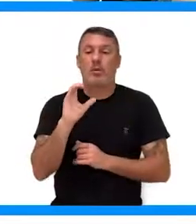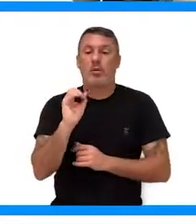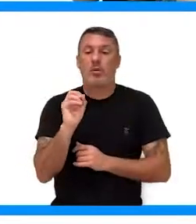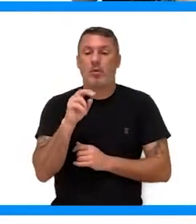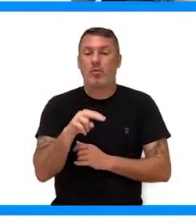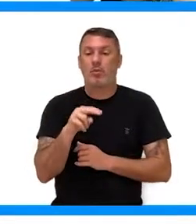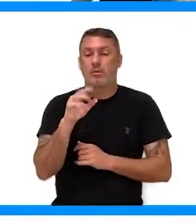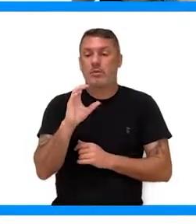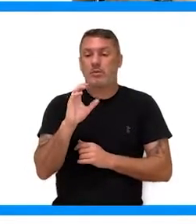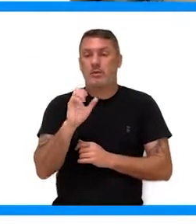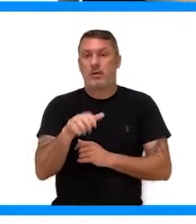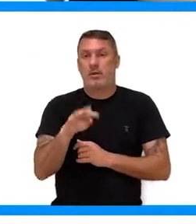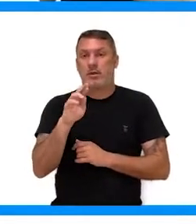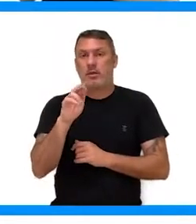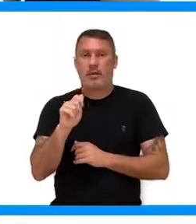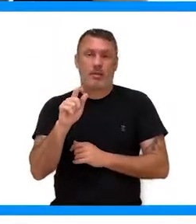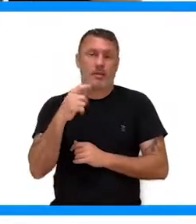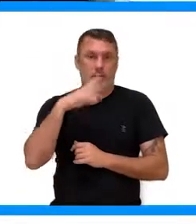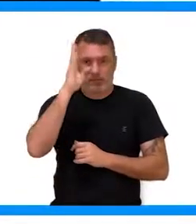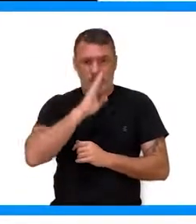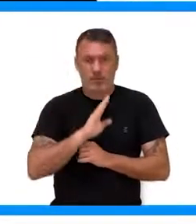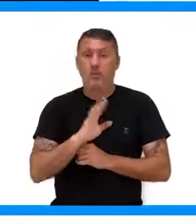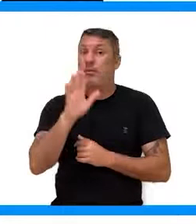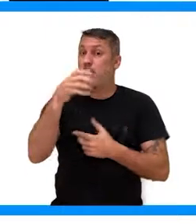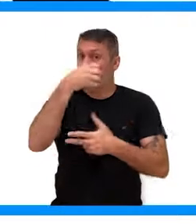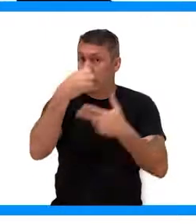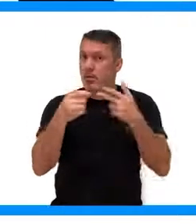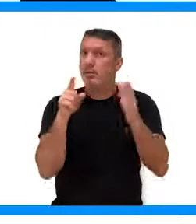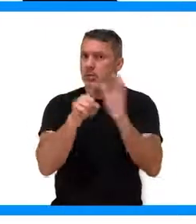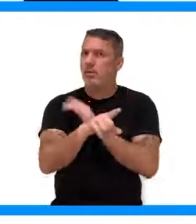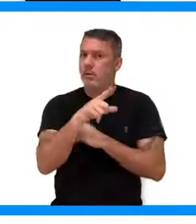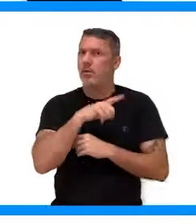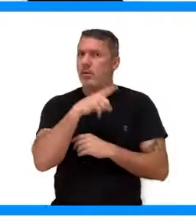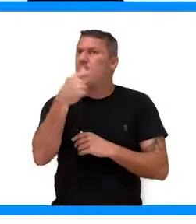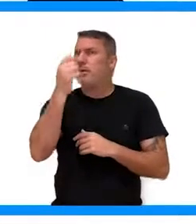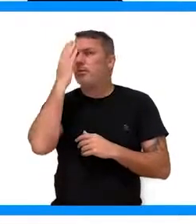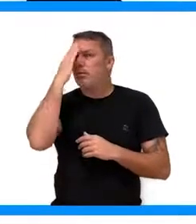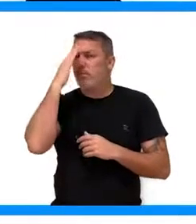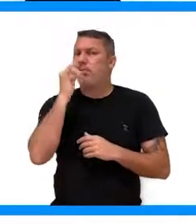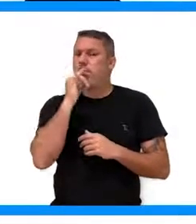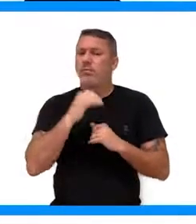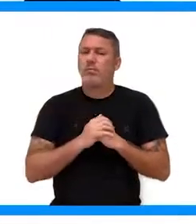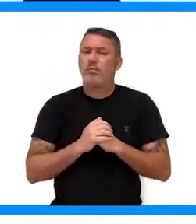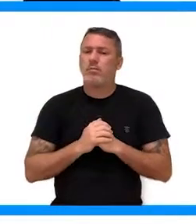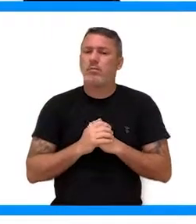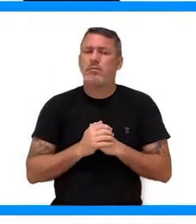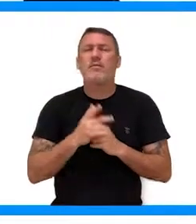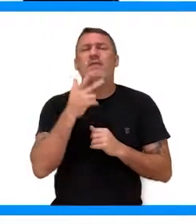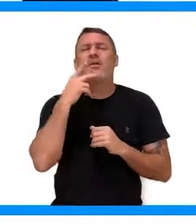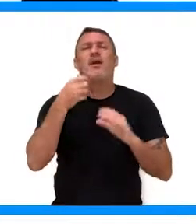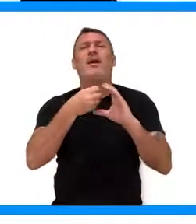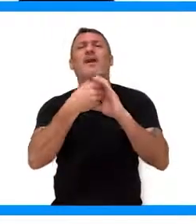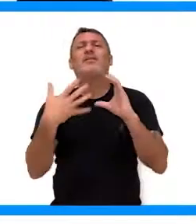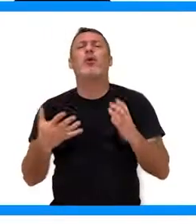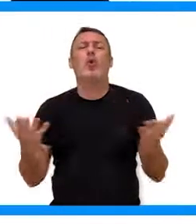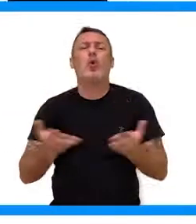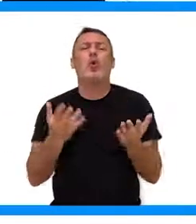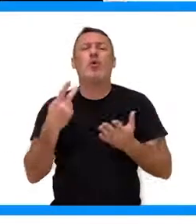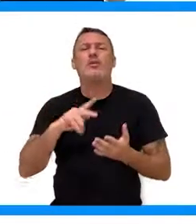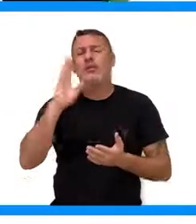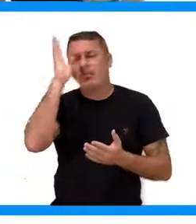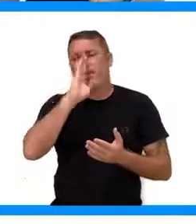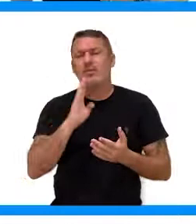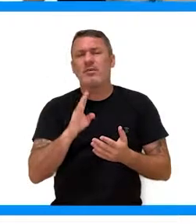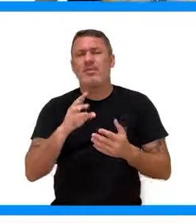concentrada. E aí, vale a pena, e o exame ele exige isso de você, que você entenda que essa